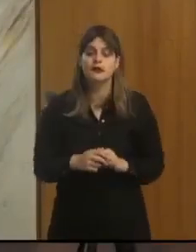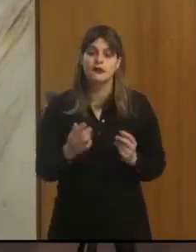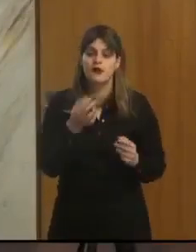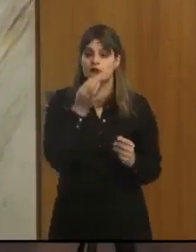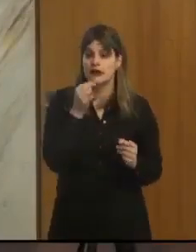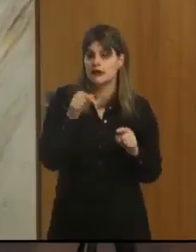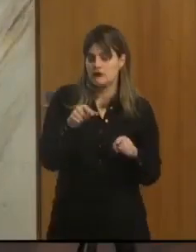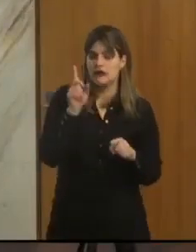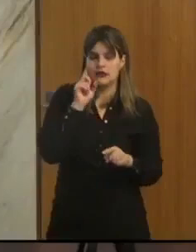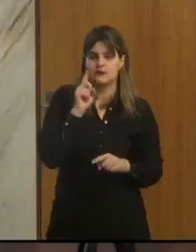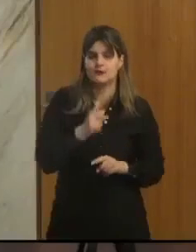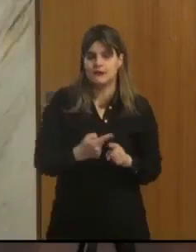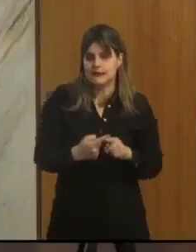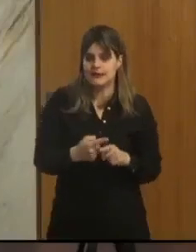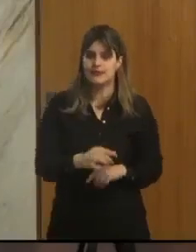coisa interessante.